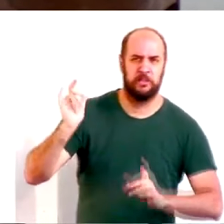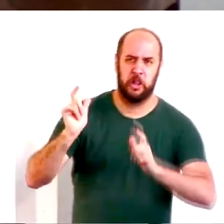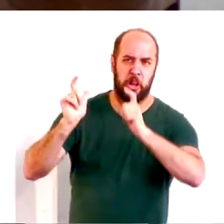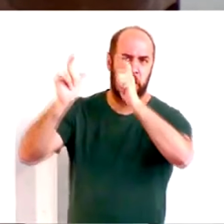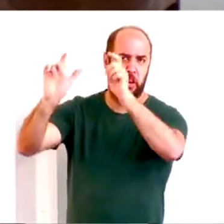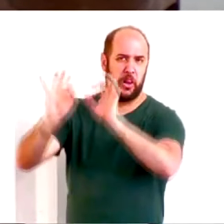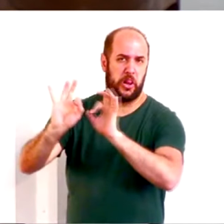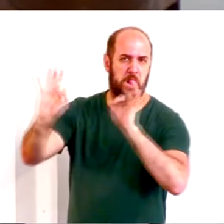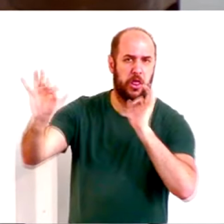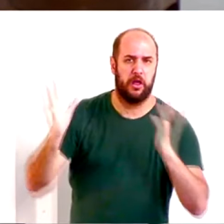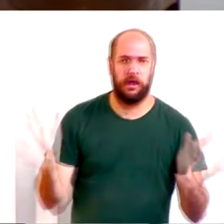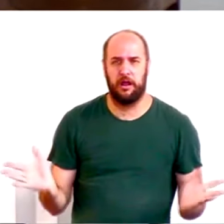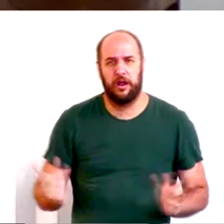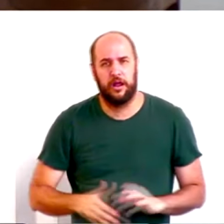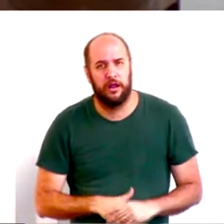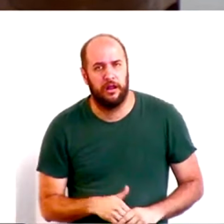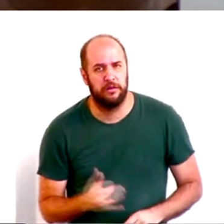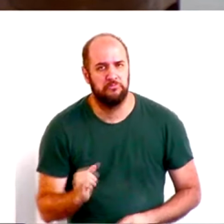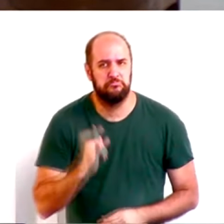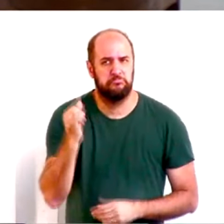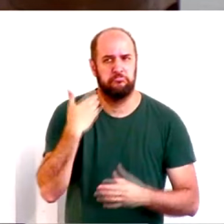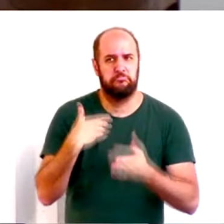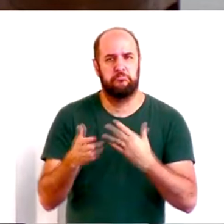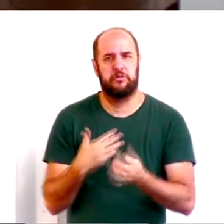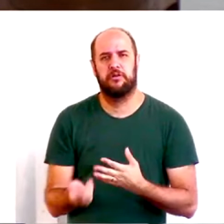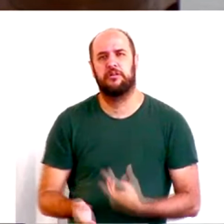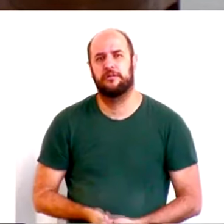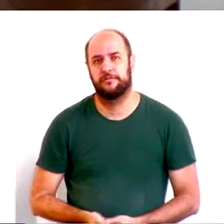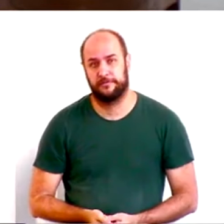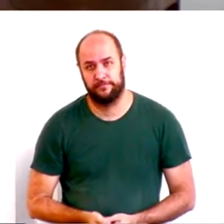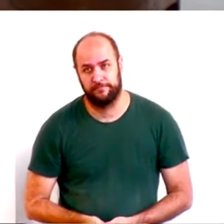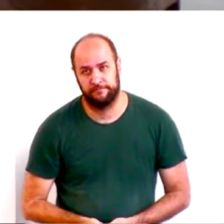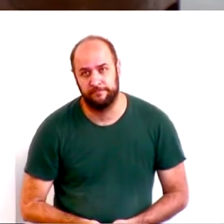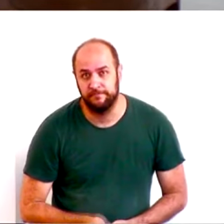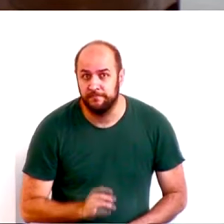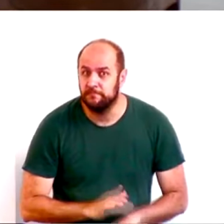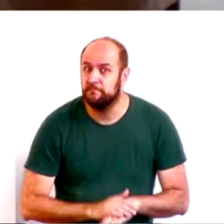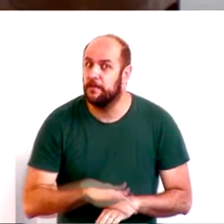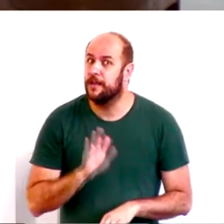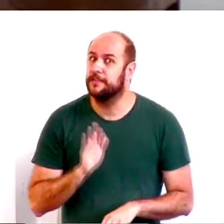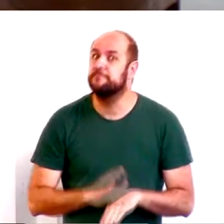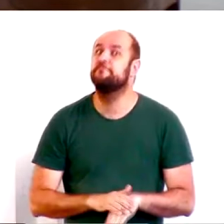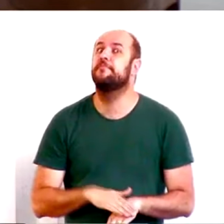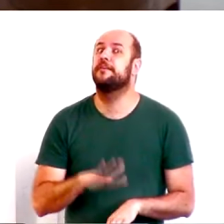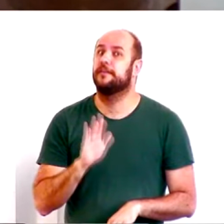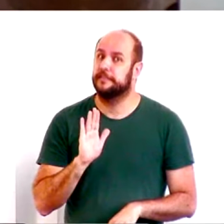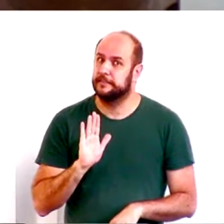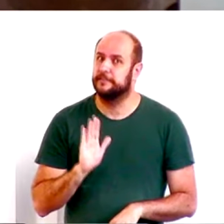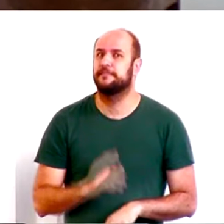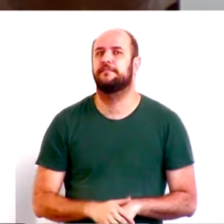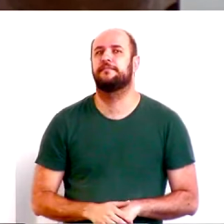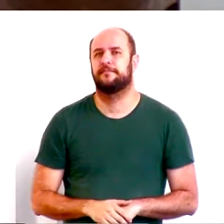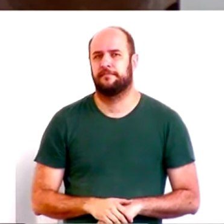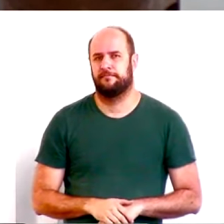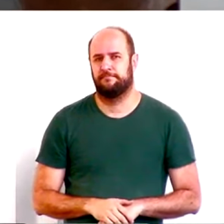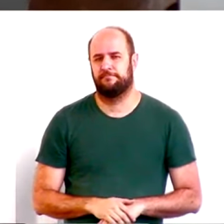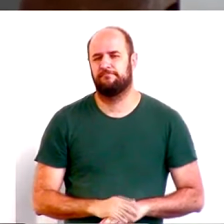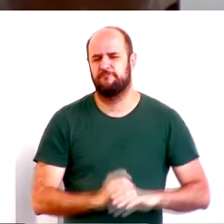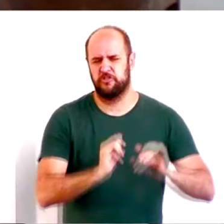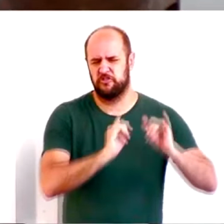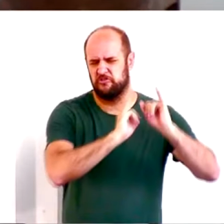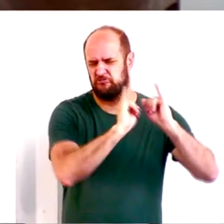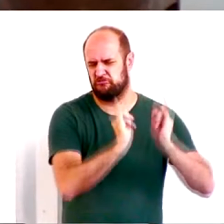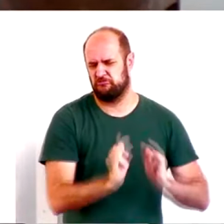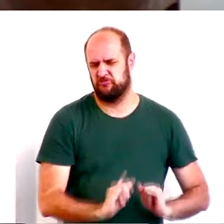alguma outra importância e mais e mais a idolatria era